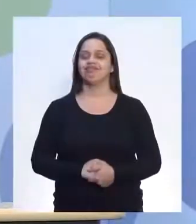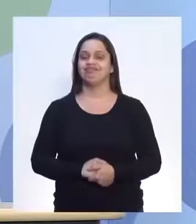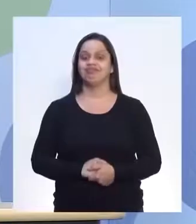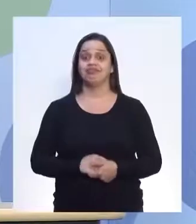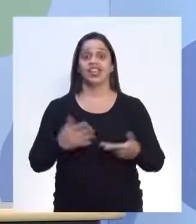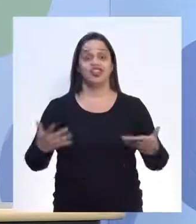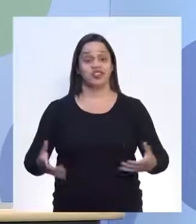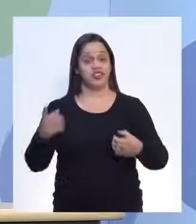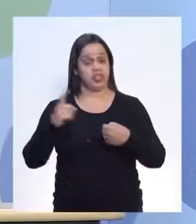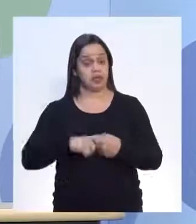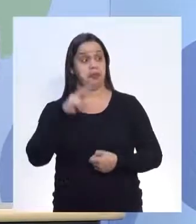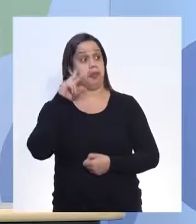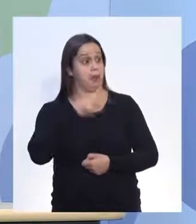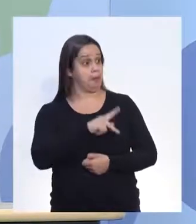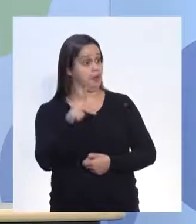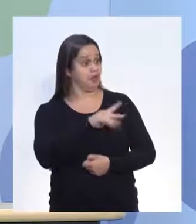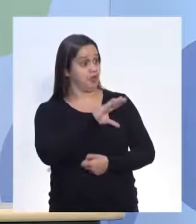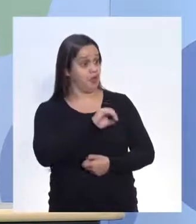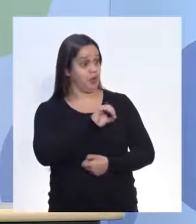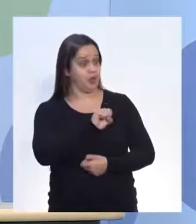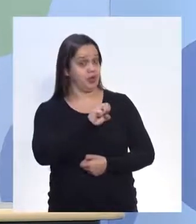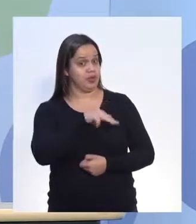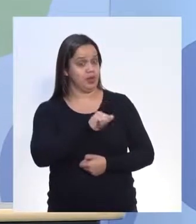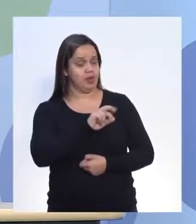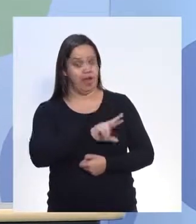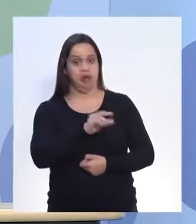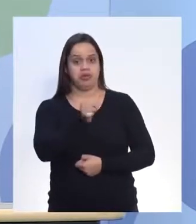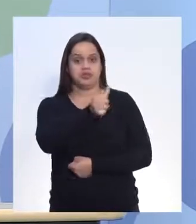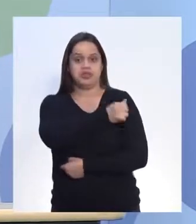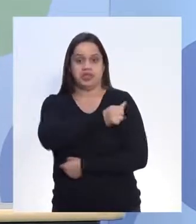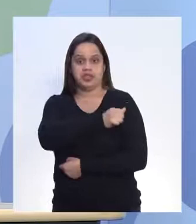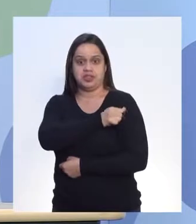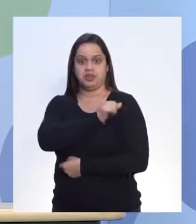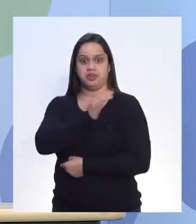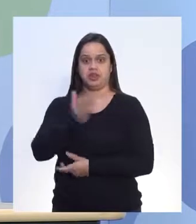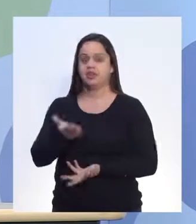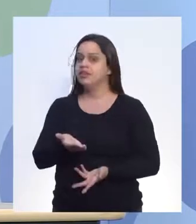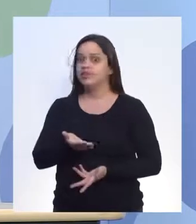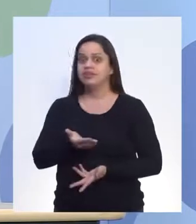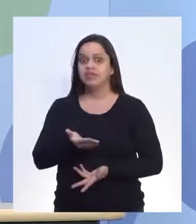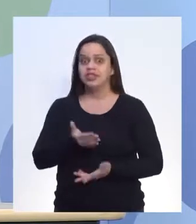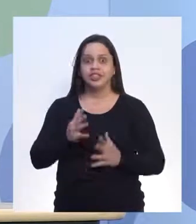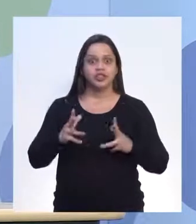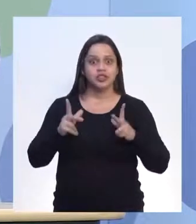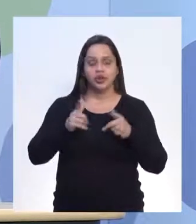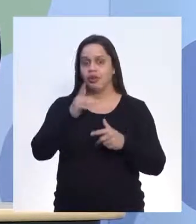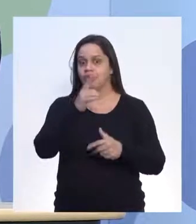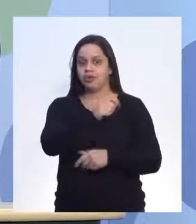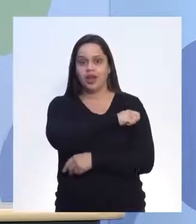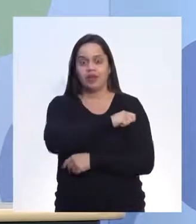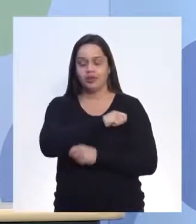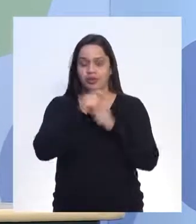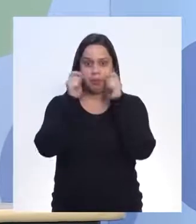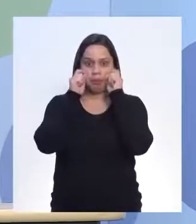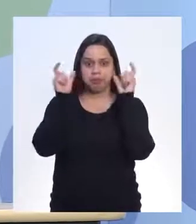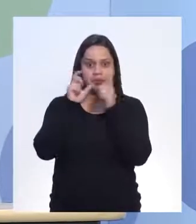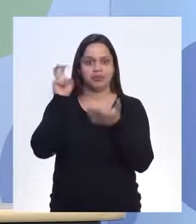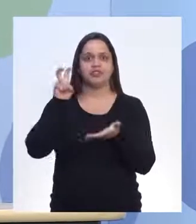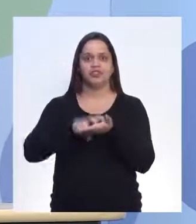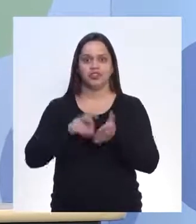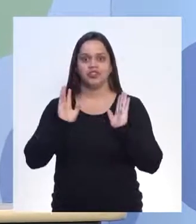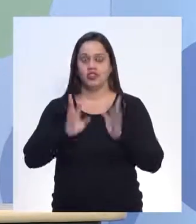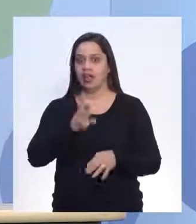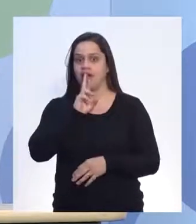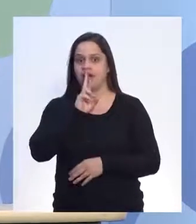Retornamos aqui. Olha, Osmar, 6º ano, logo cedo, ó, não tem ninguém dormindo aqui, ó, tá todo mundo acordado aqui. Legal.